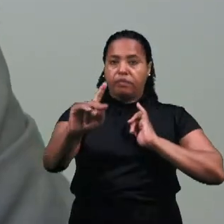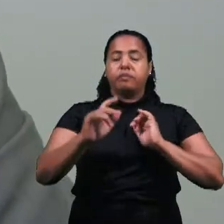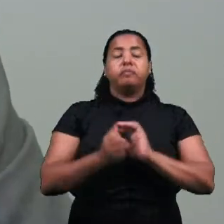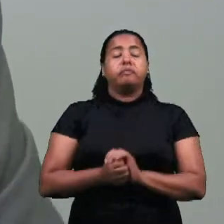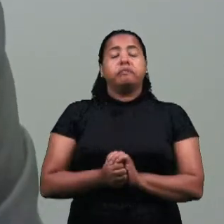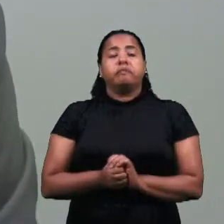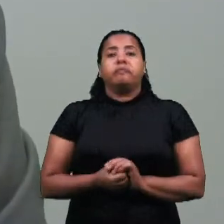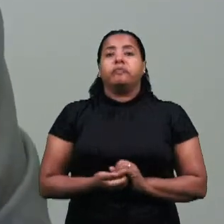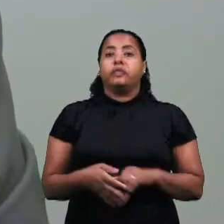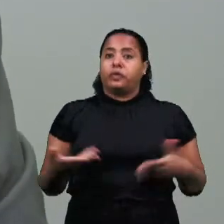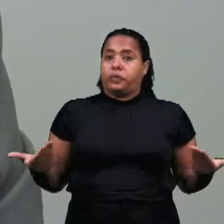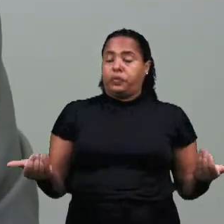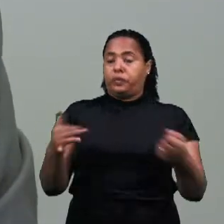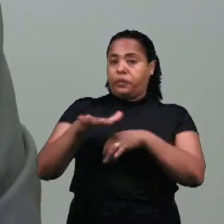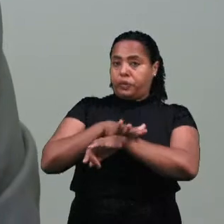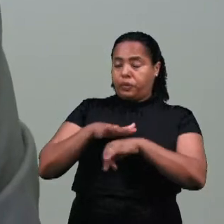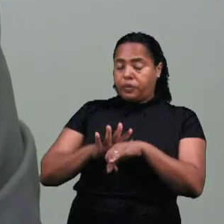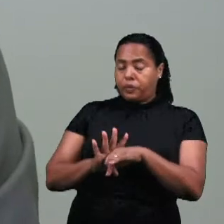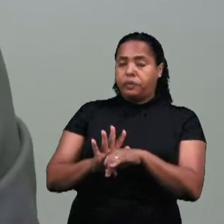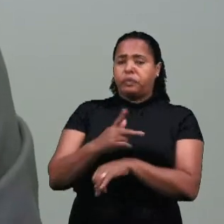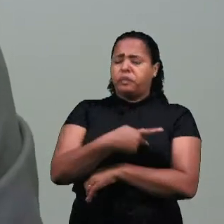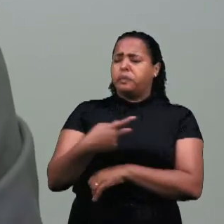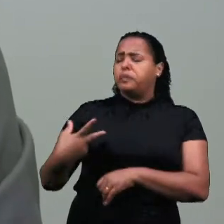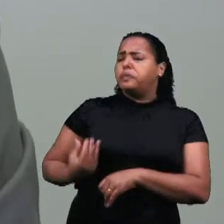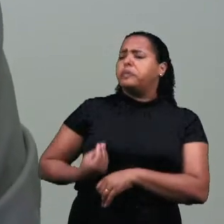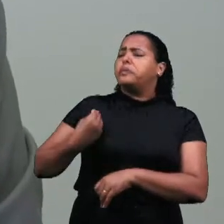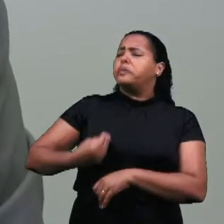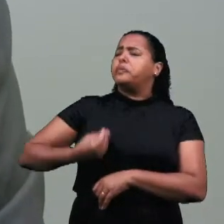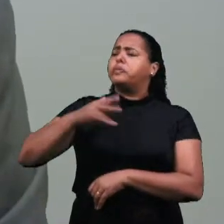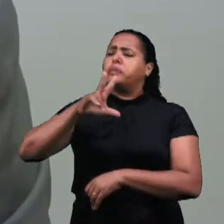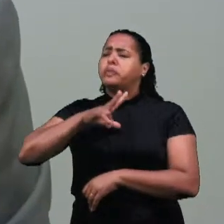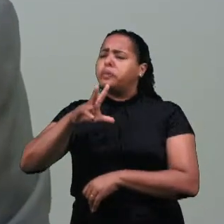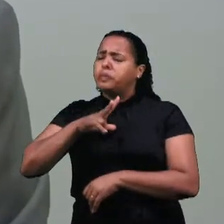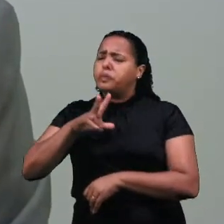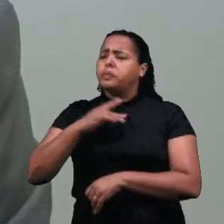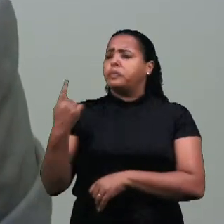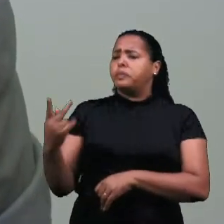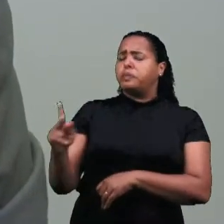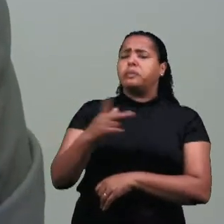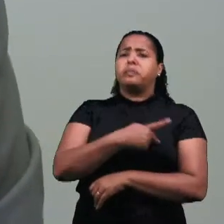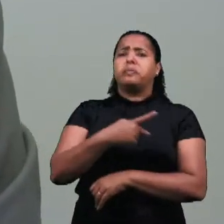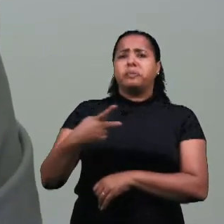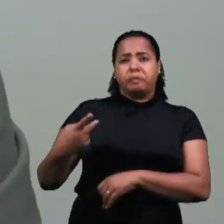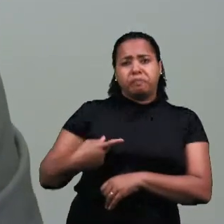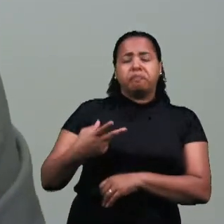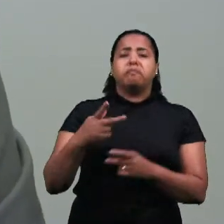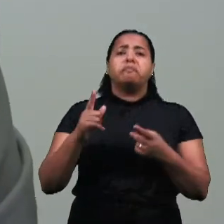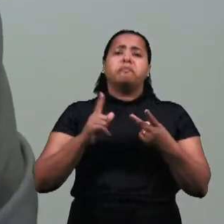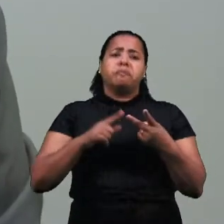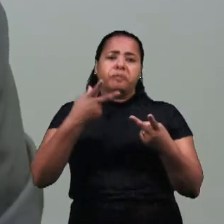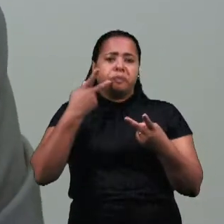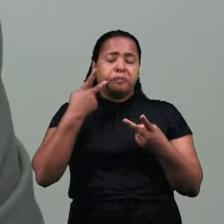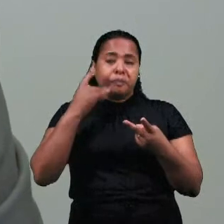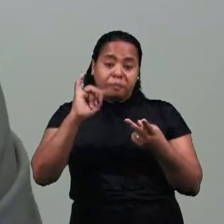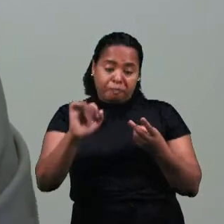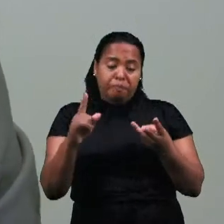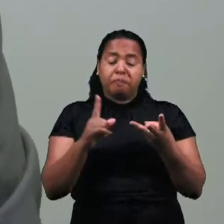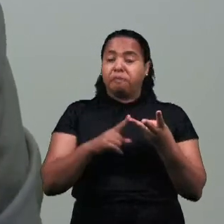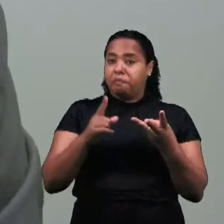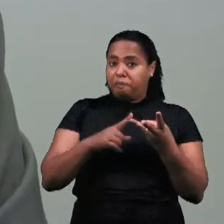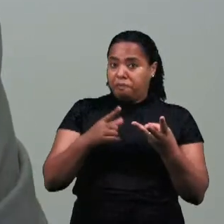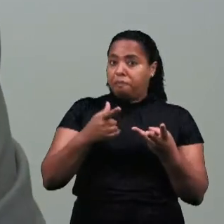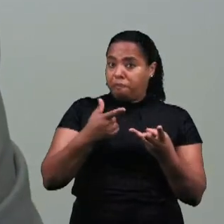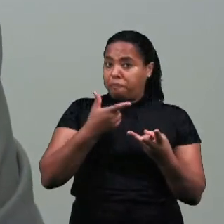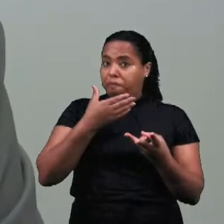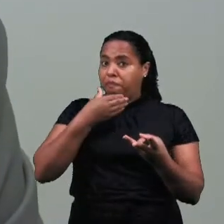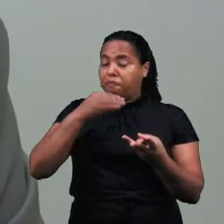um pouco com o pastor sobre a vida dele como pastor, né? Como pai, como esposo, né? Às vezes que ele teve aqui, nós